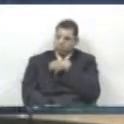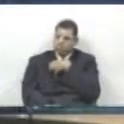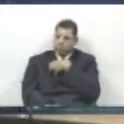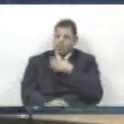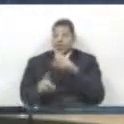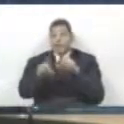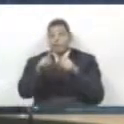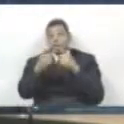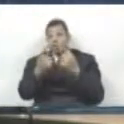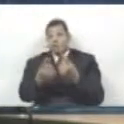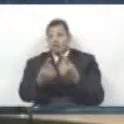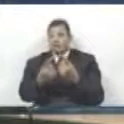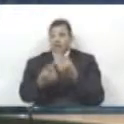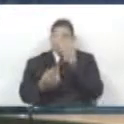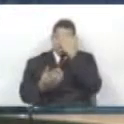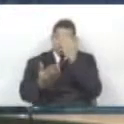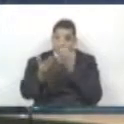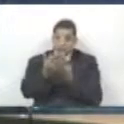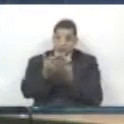mas acredito